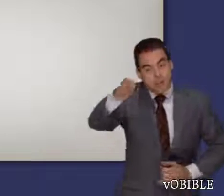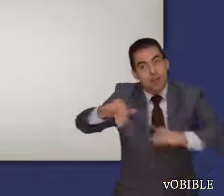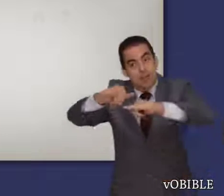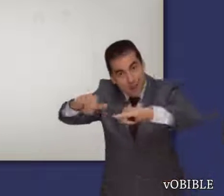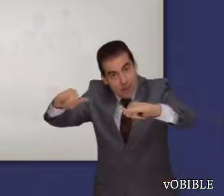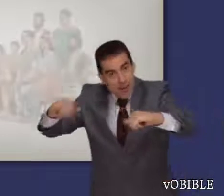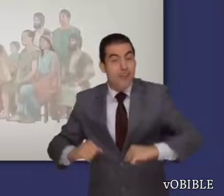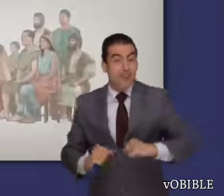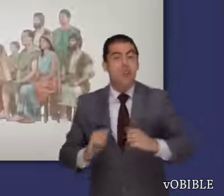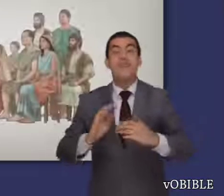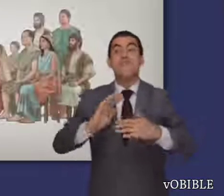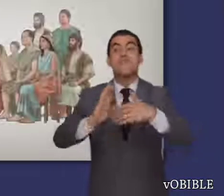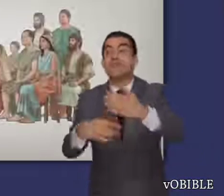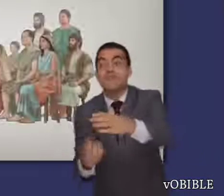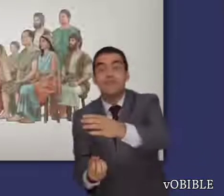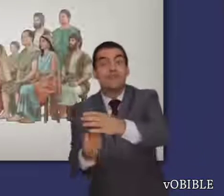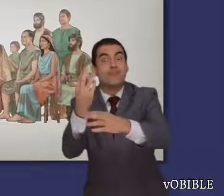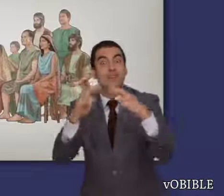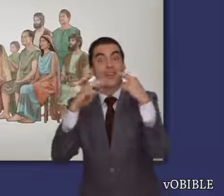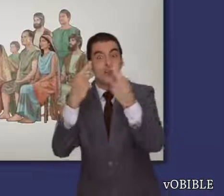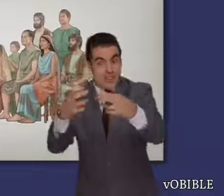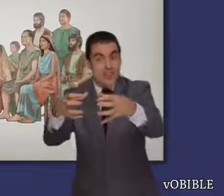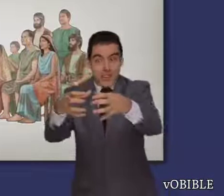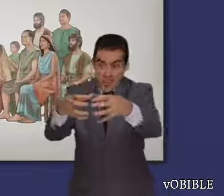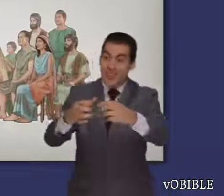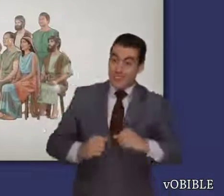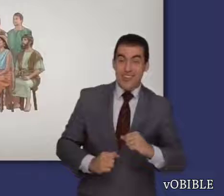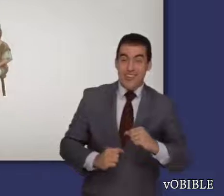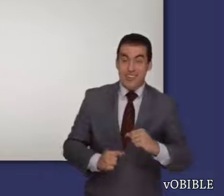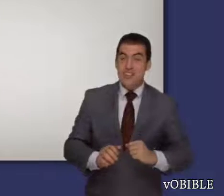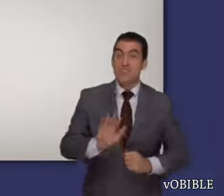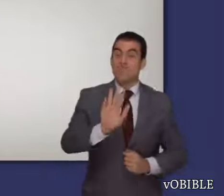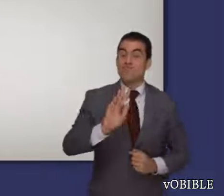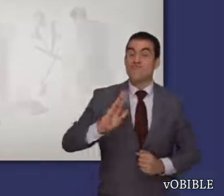Paulo estabeleceu uma congregação ali, mas teve de enfrentar oposição.